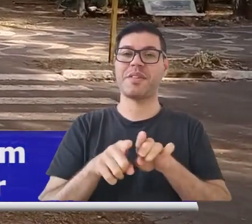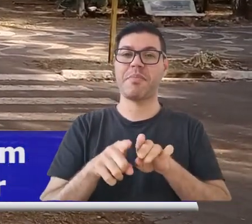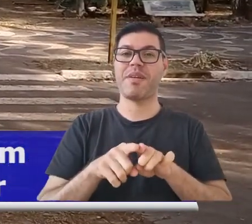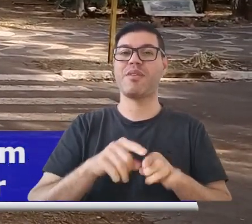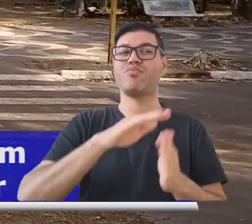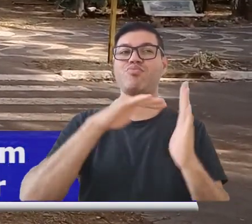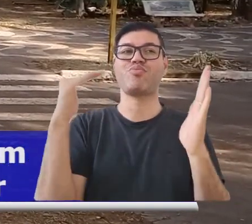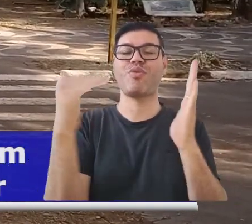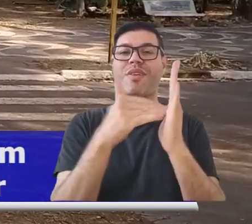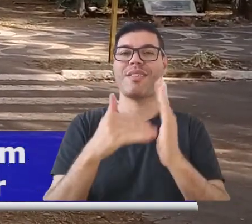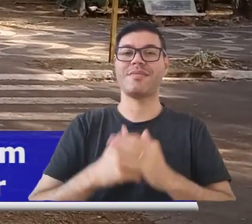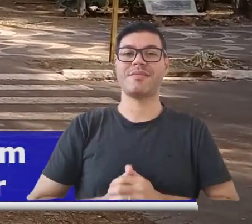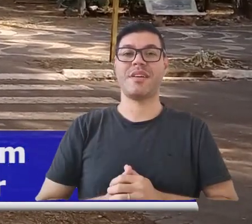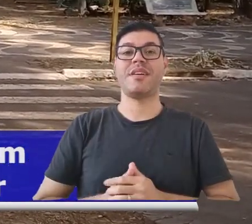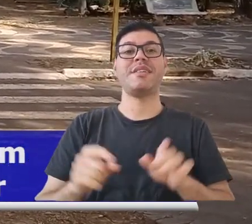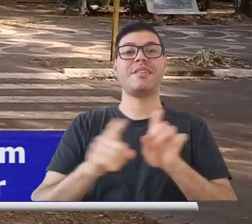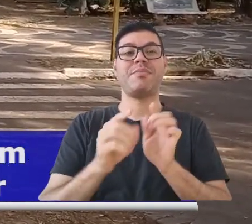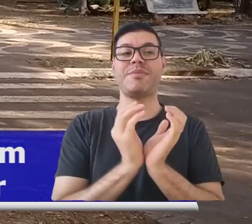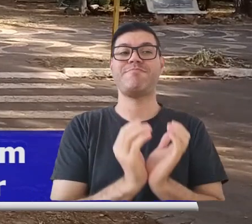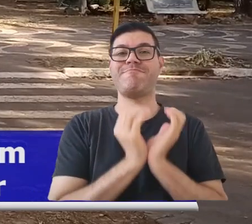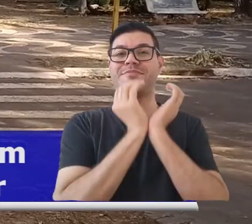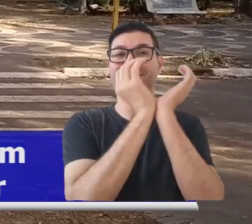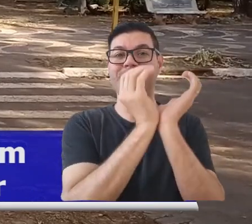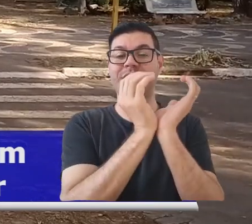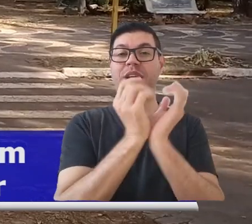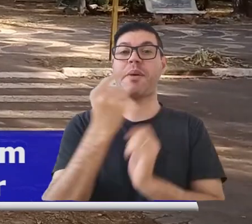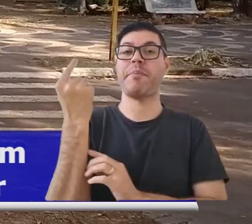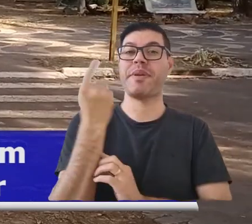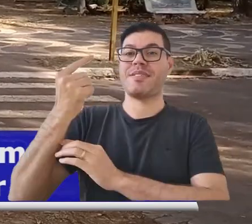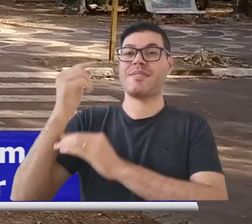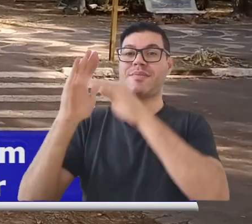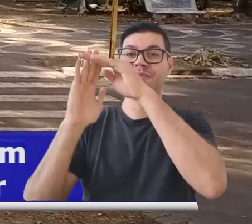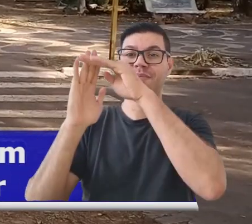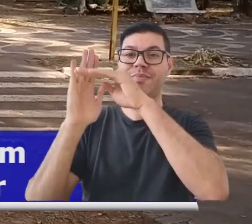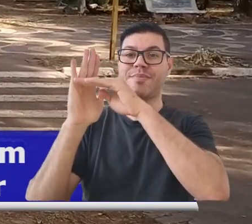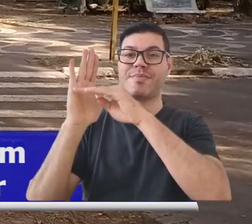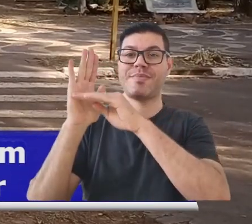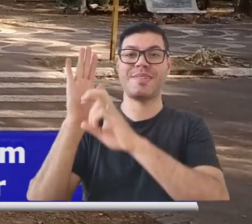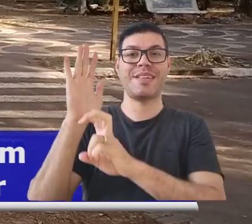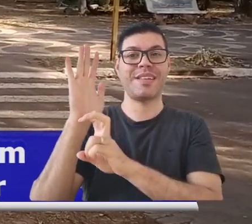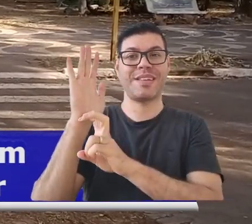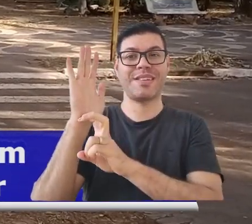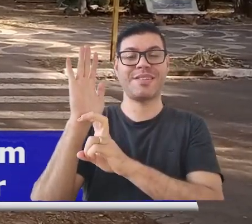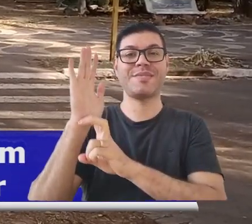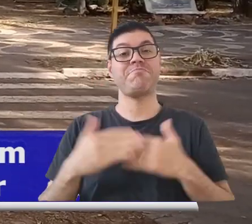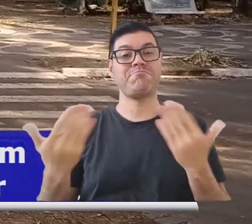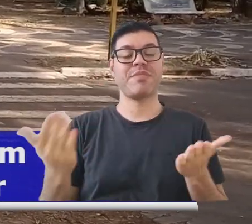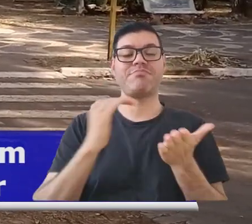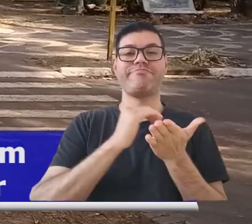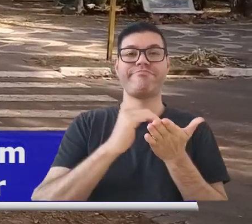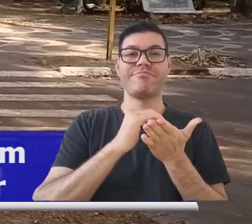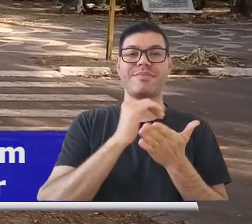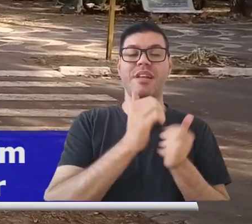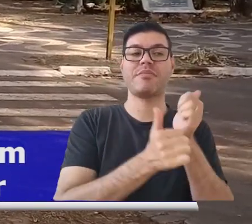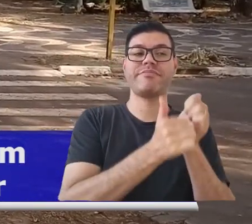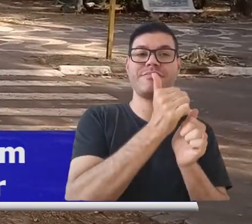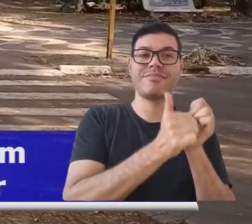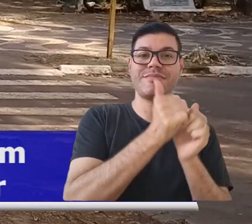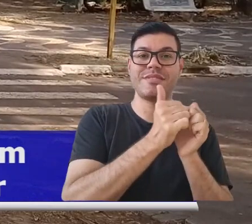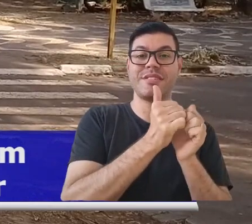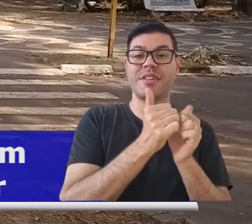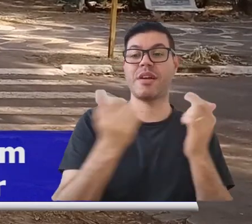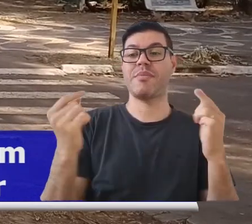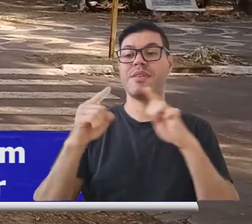a todos os participantes, e premiação de troféu para o primeiro ao quinto lugar, tanto no geral quanto na própria